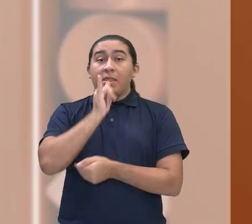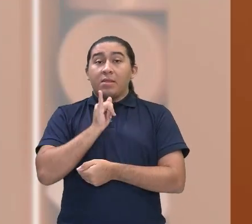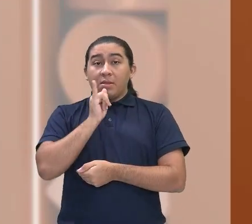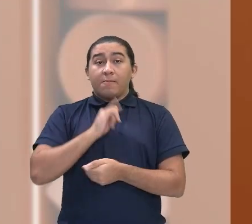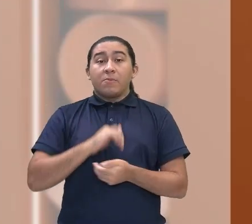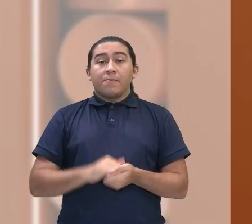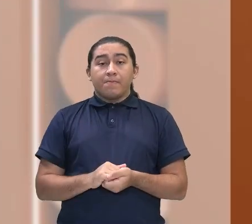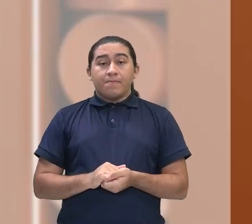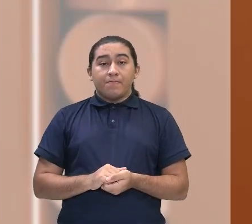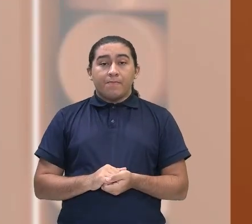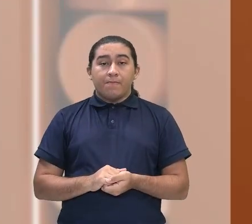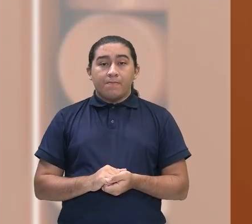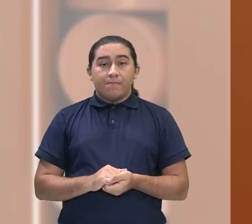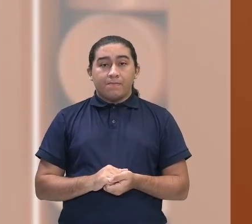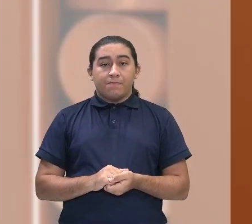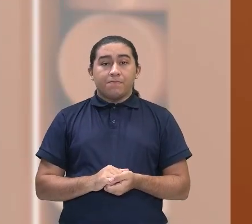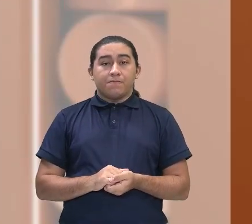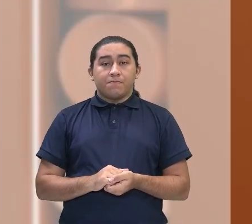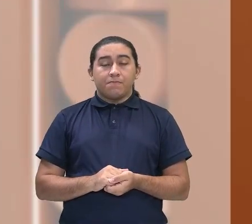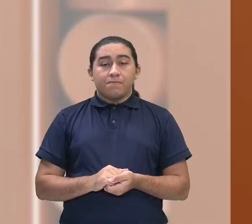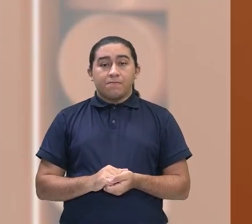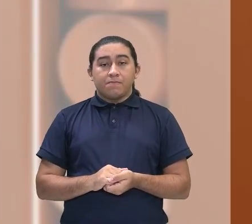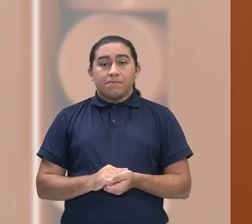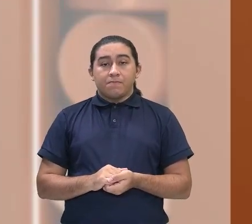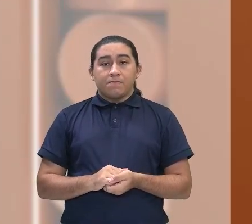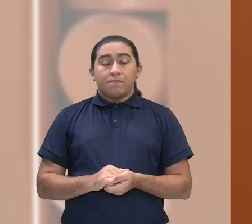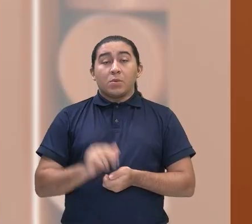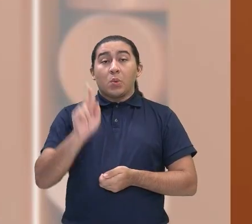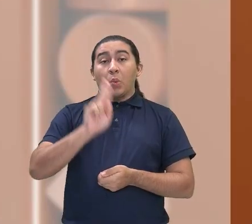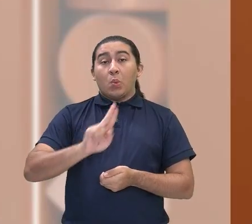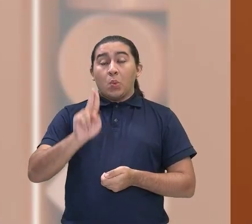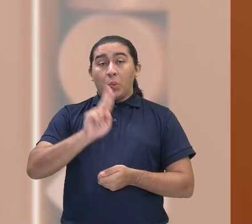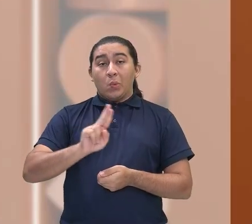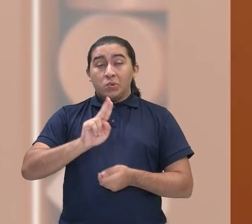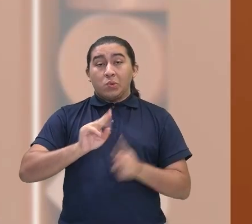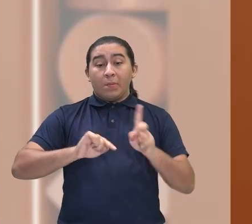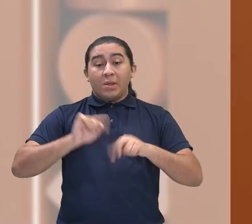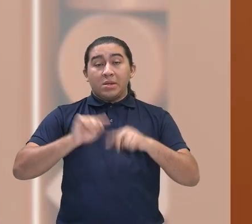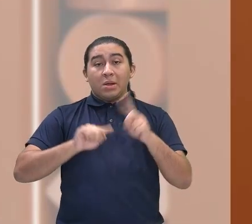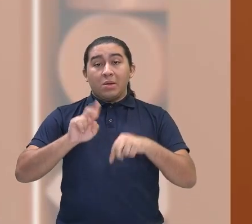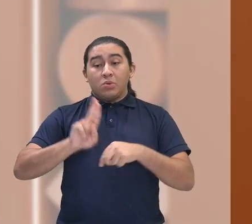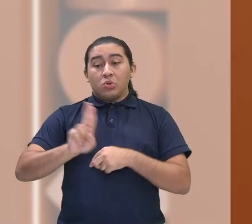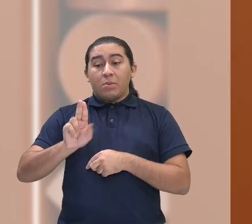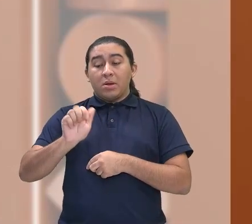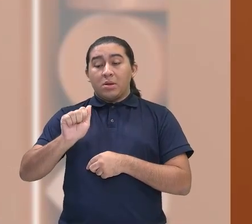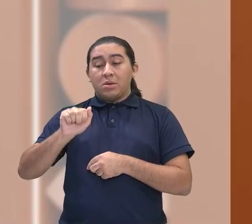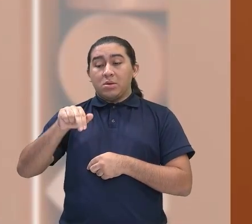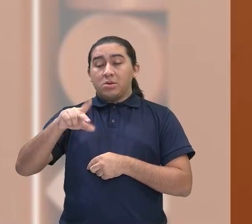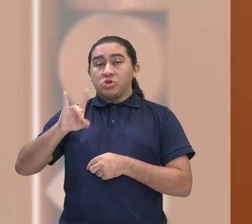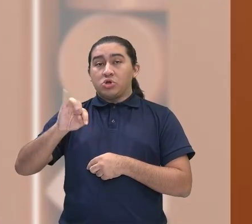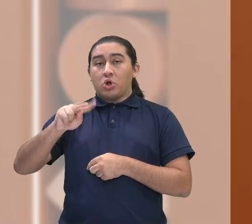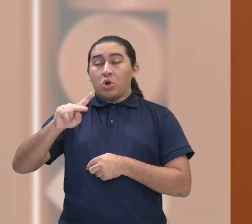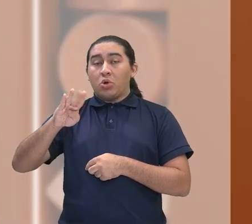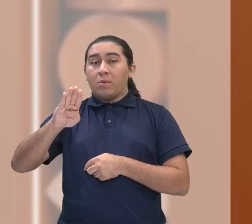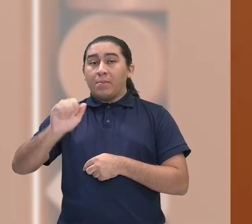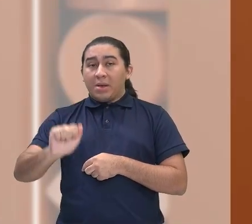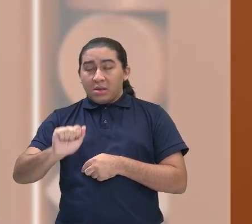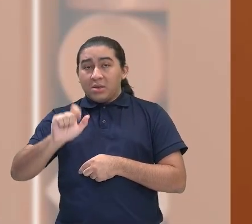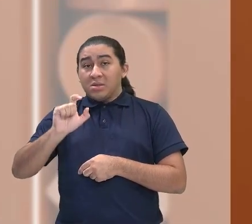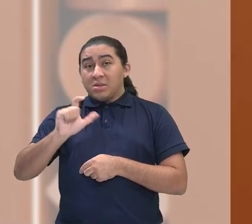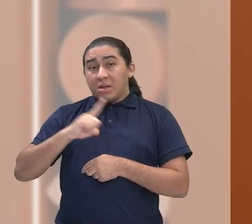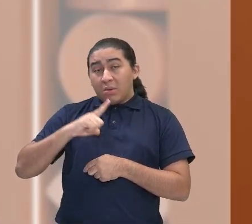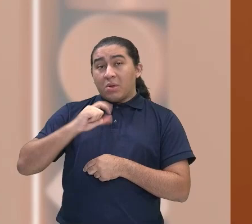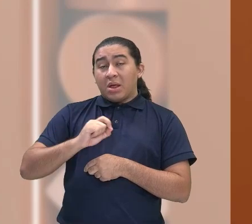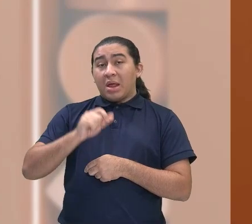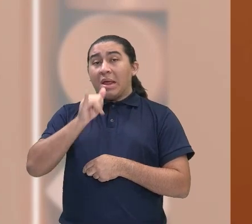a utilização, né, da andiroba em ferimentos para curar,